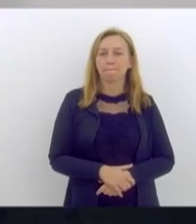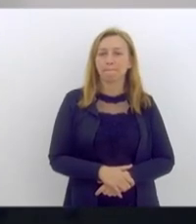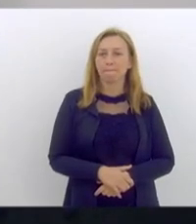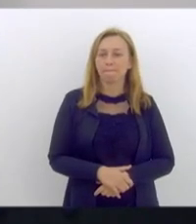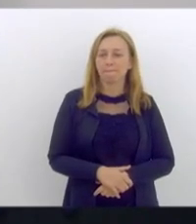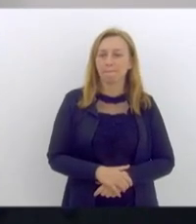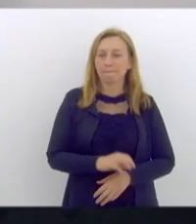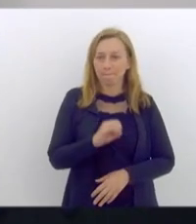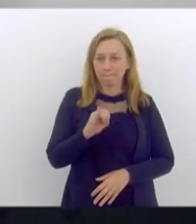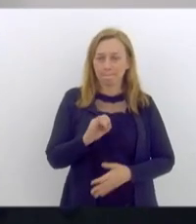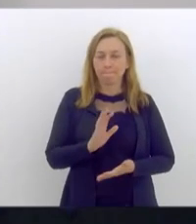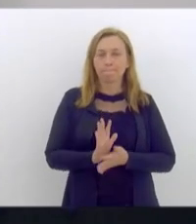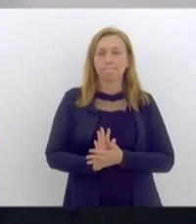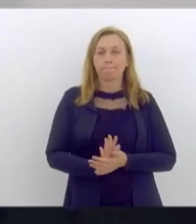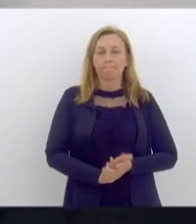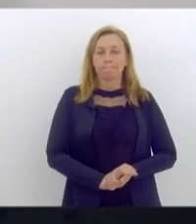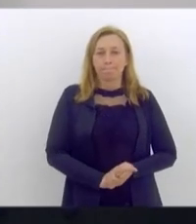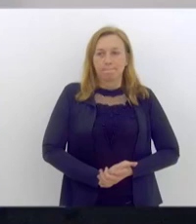Alô